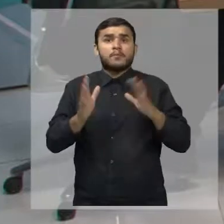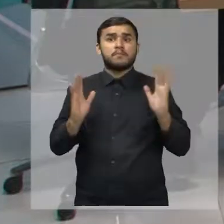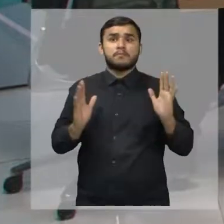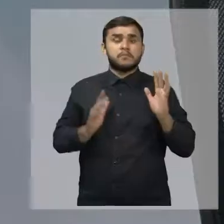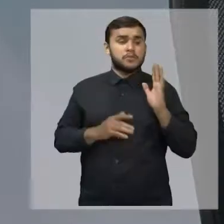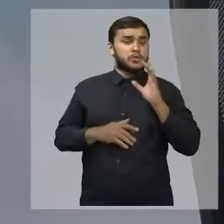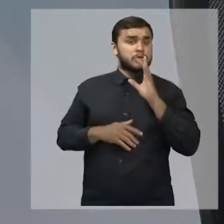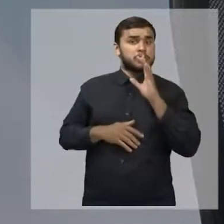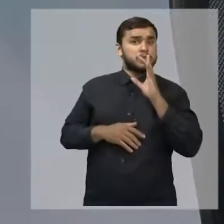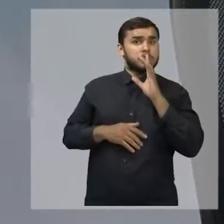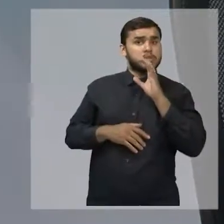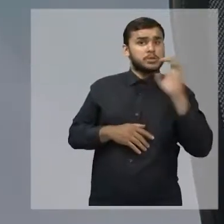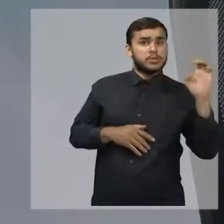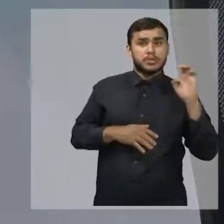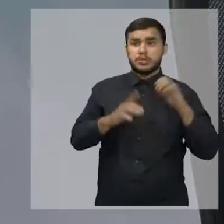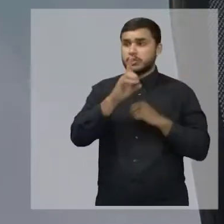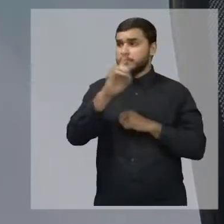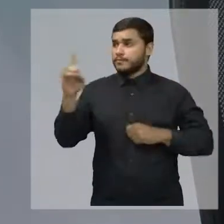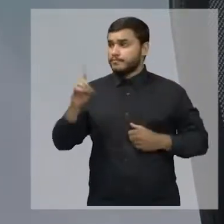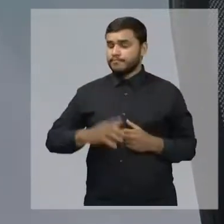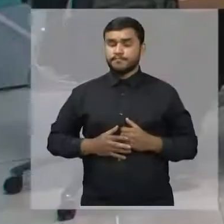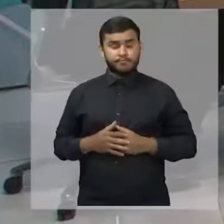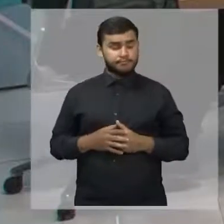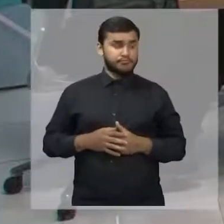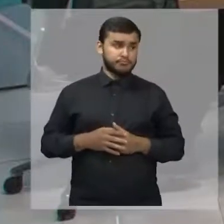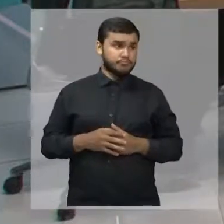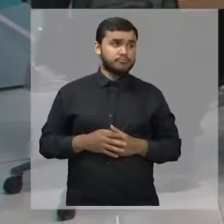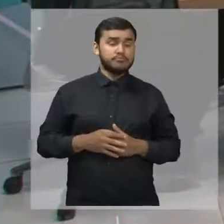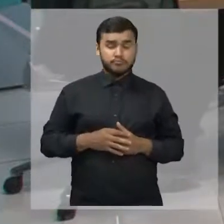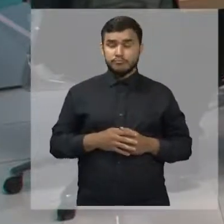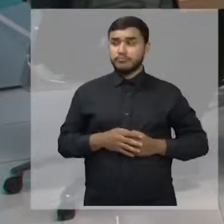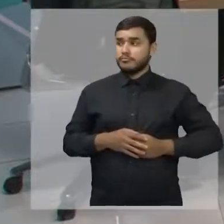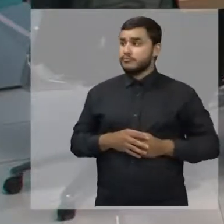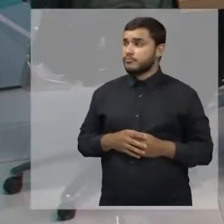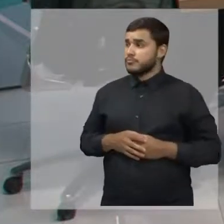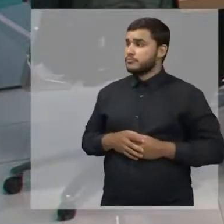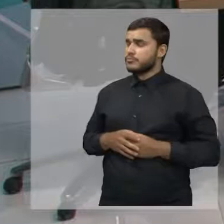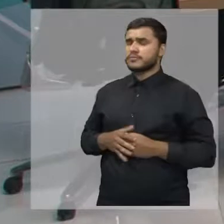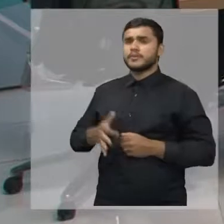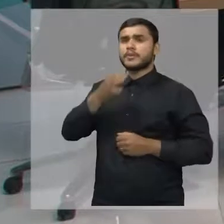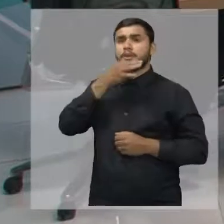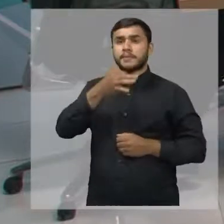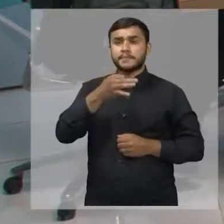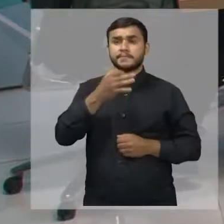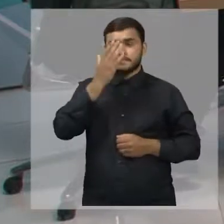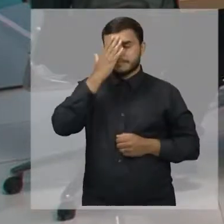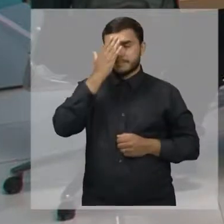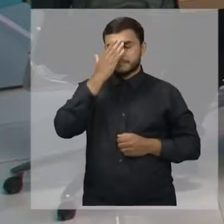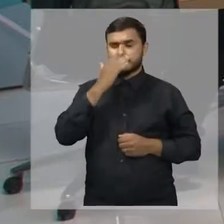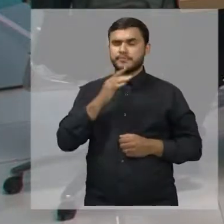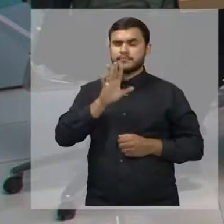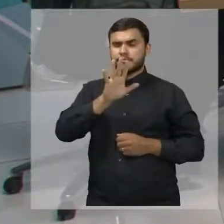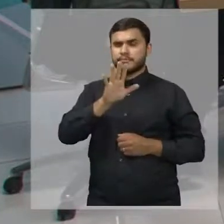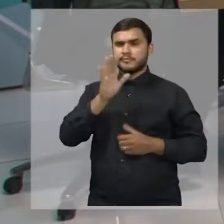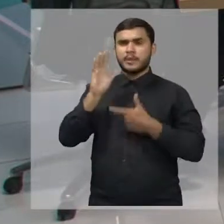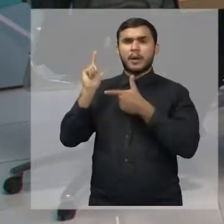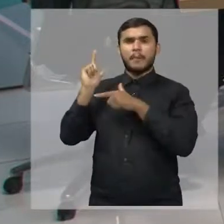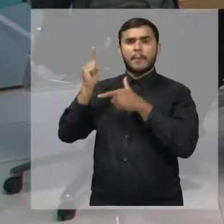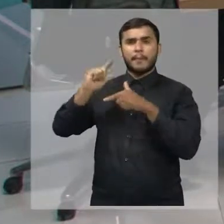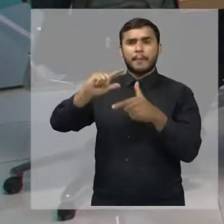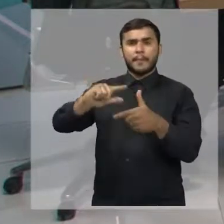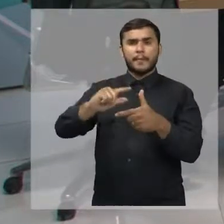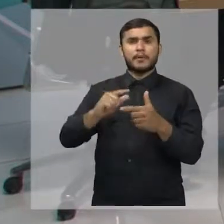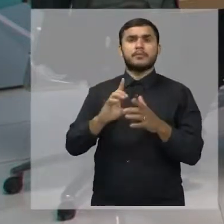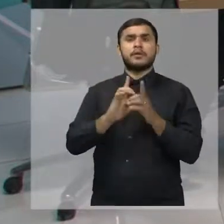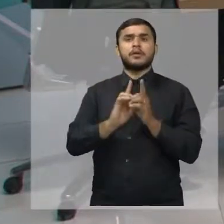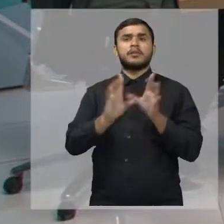direita à esquerda. É só um dado que eu queria acrescentar, Arnaldo, é que se você pegar a tradição da redemocratização,